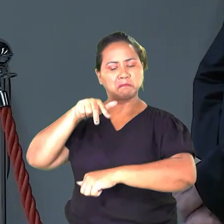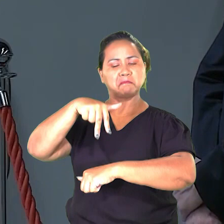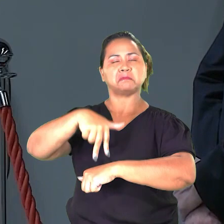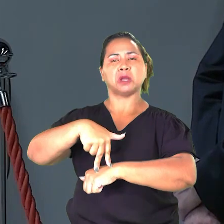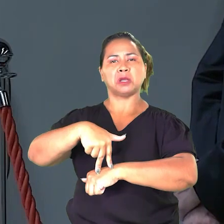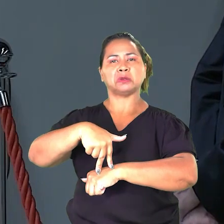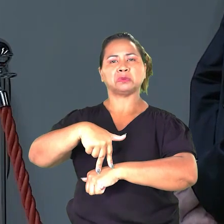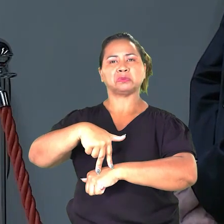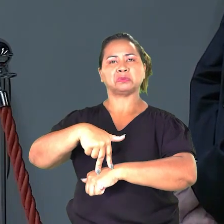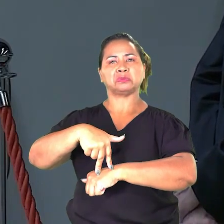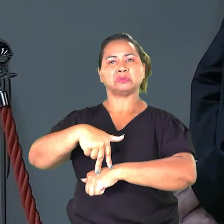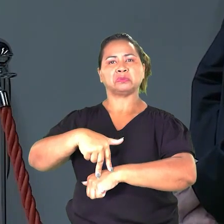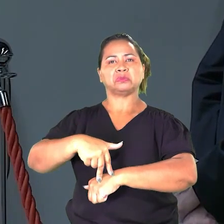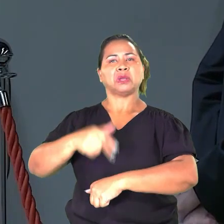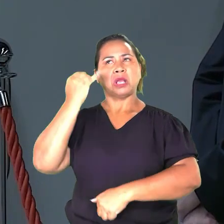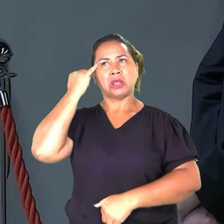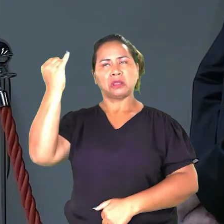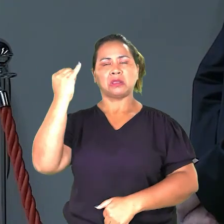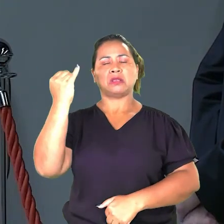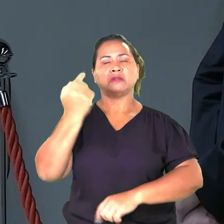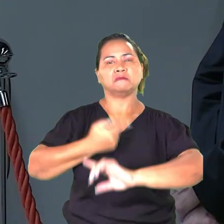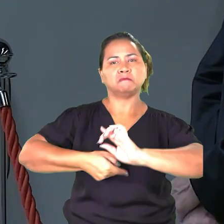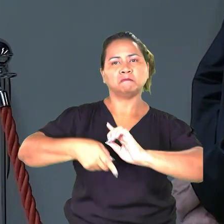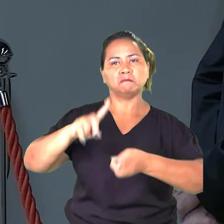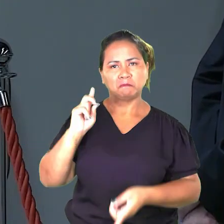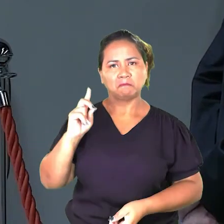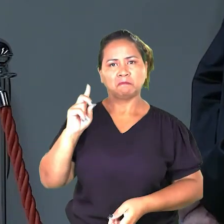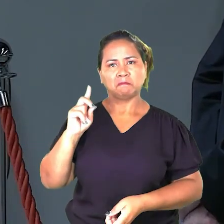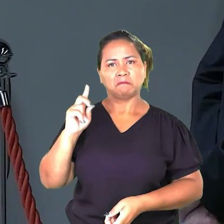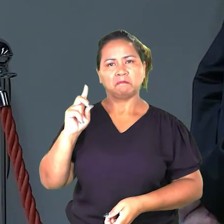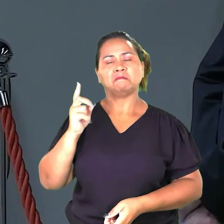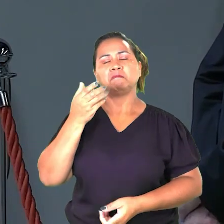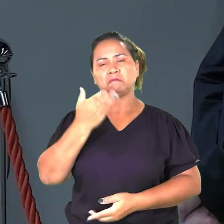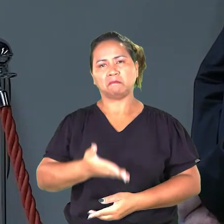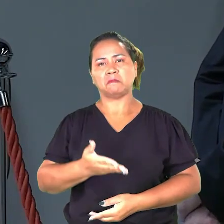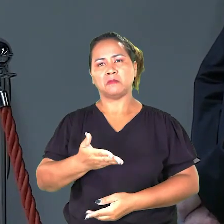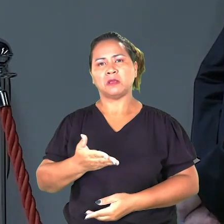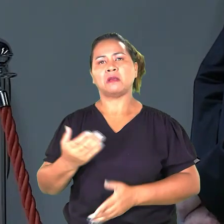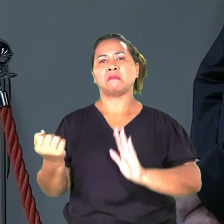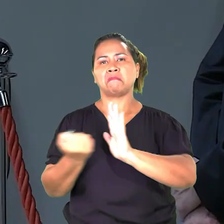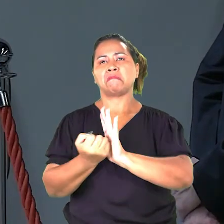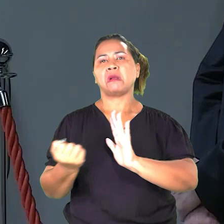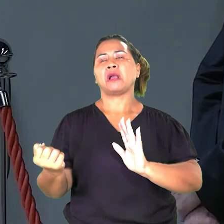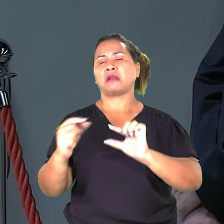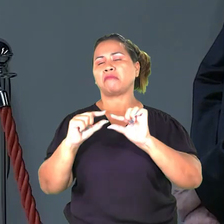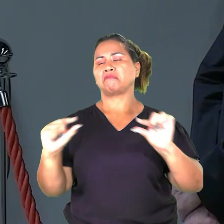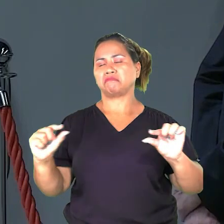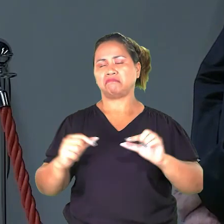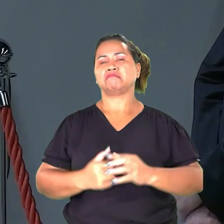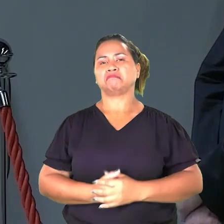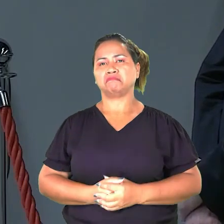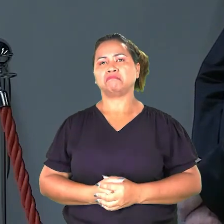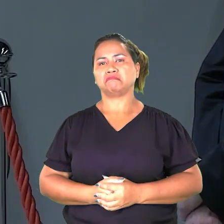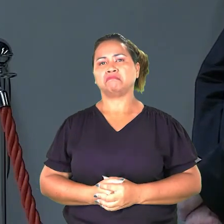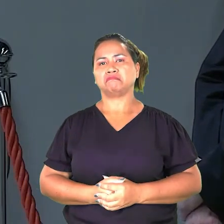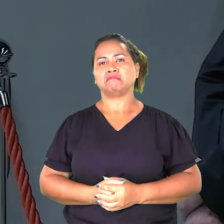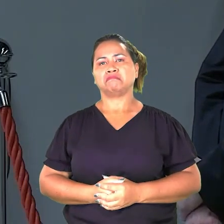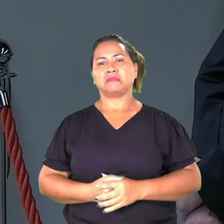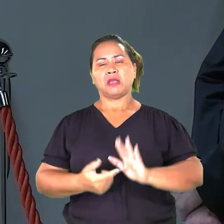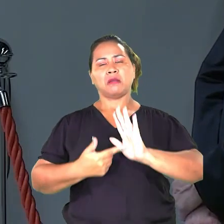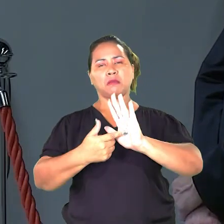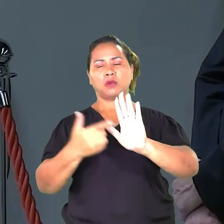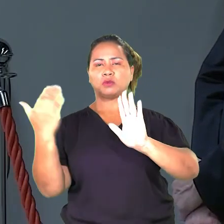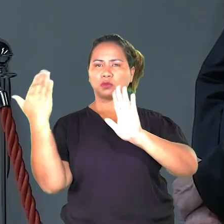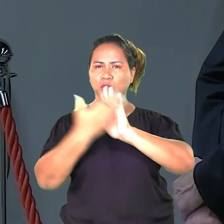Ele assume o ideal revolucionário de 32. Essa expressão, Pro Brasília Fiante